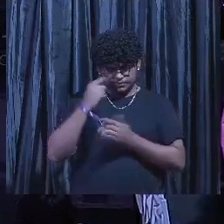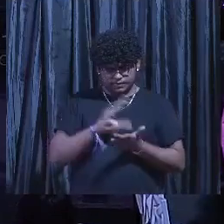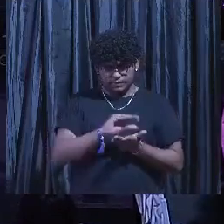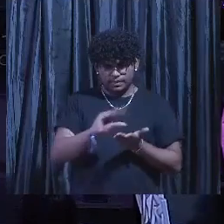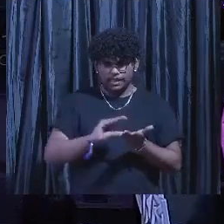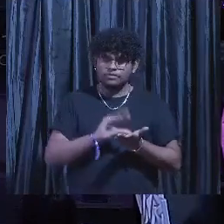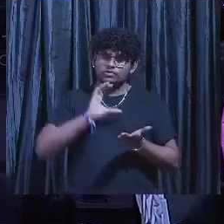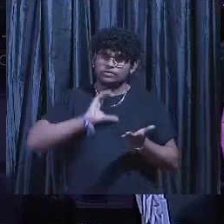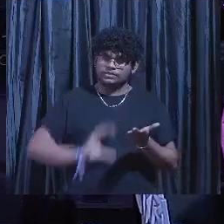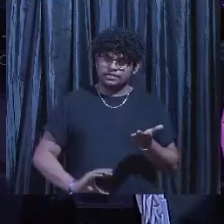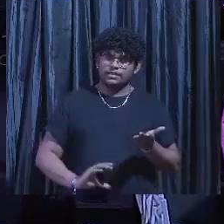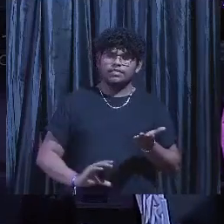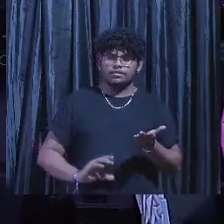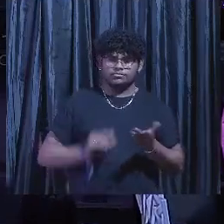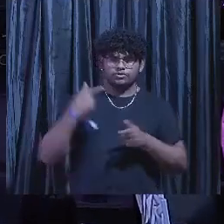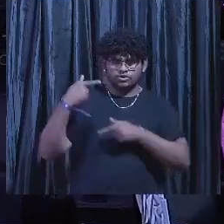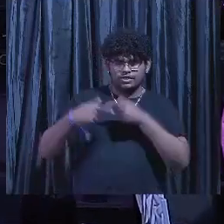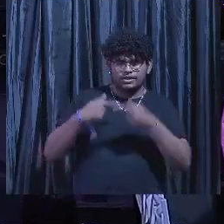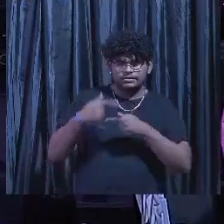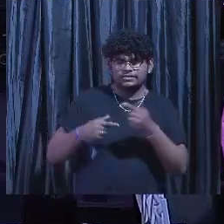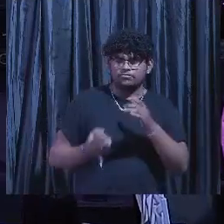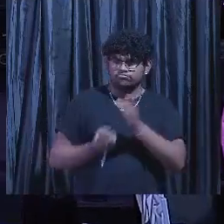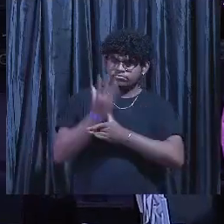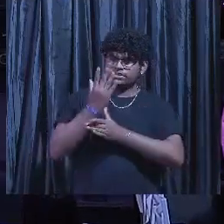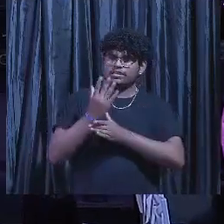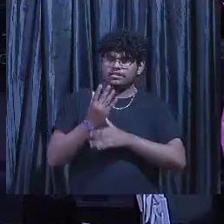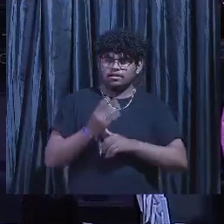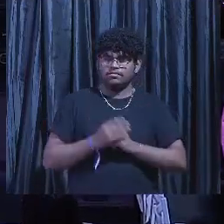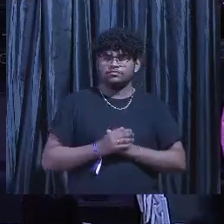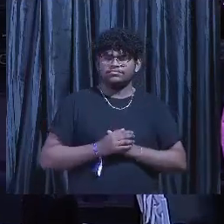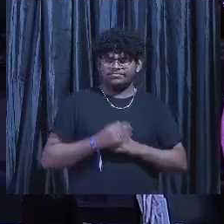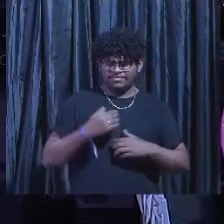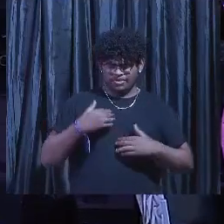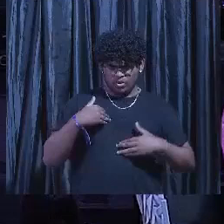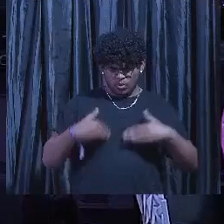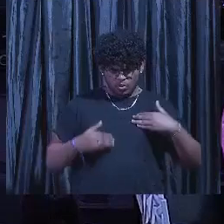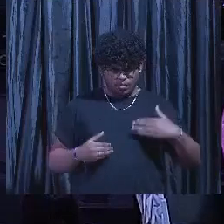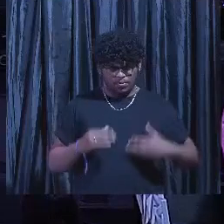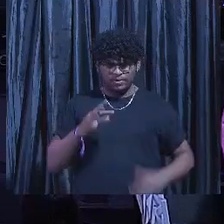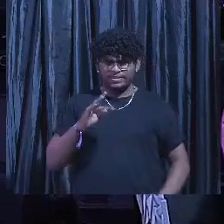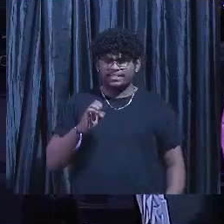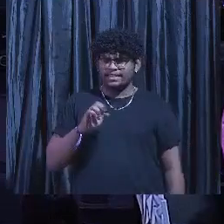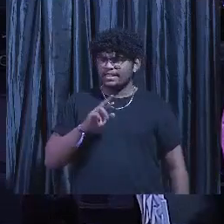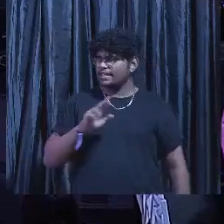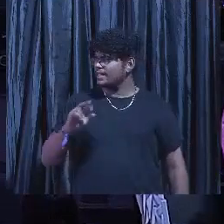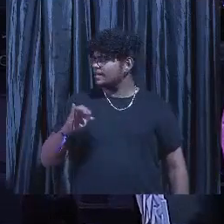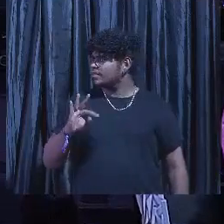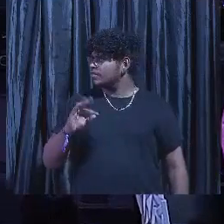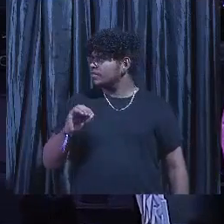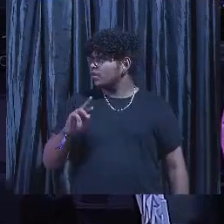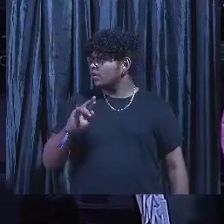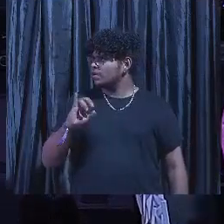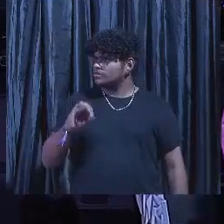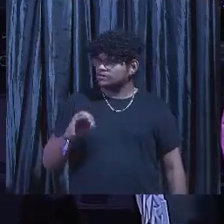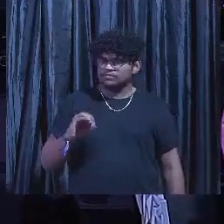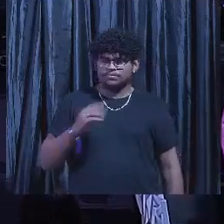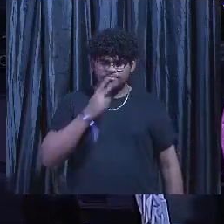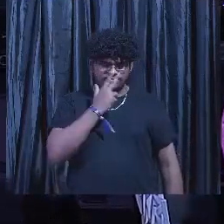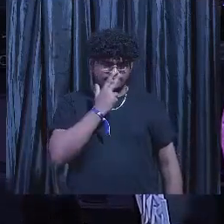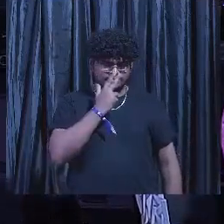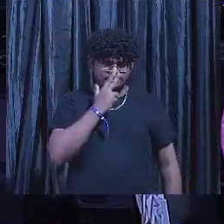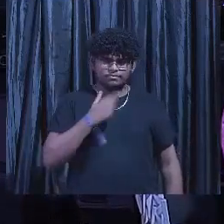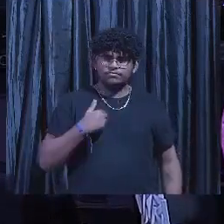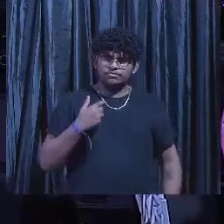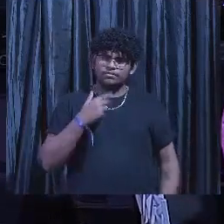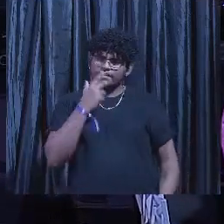esse conceito que parece tão etéreo, corpo-território, ele se materializa na sua frente, quando você está falando